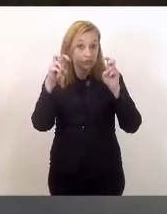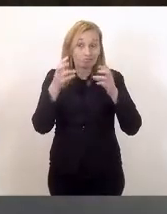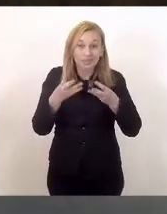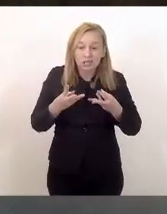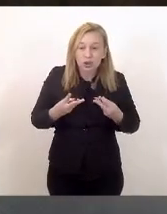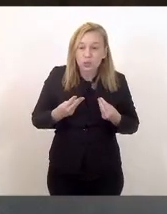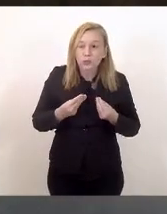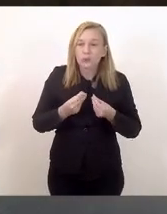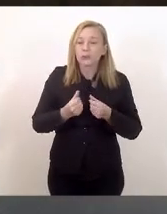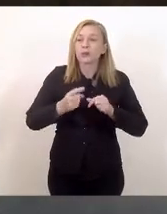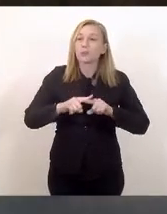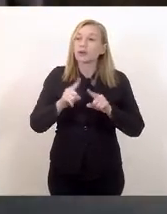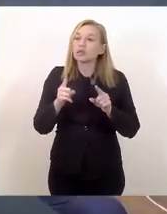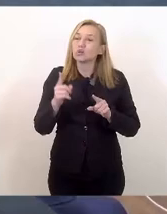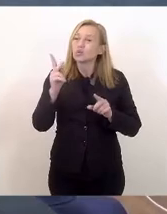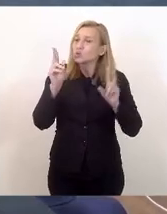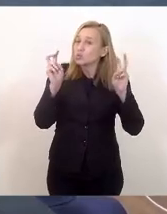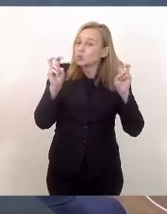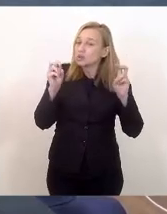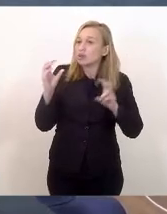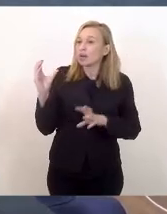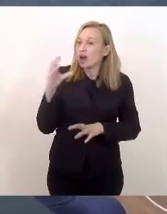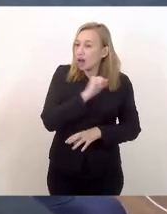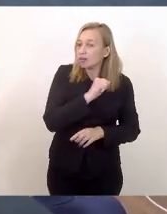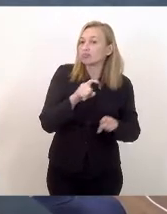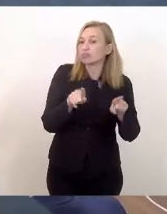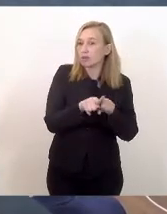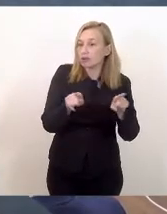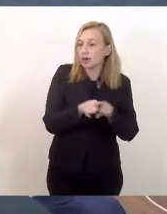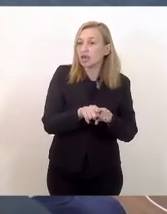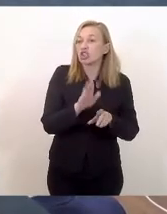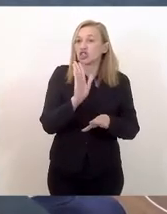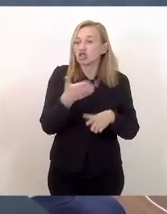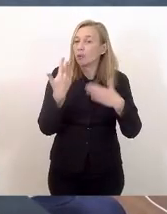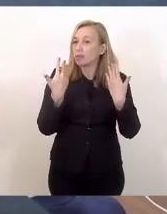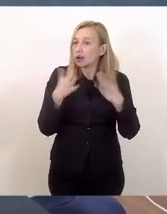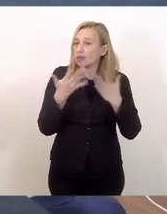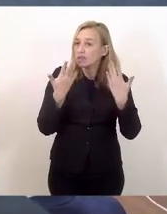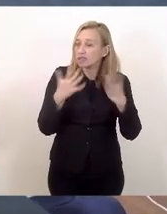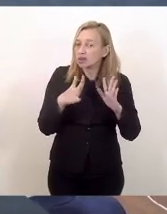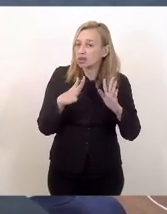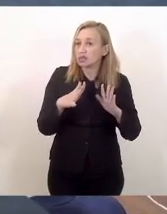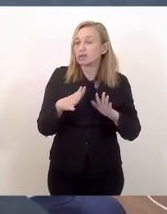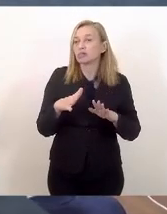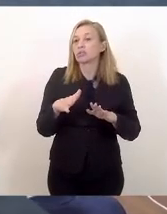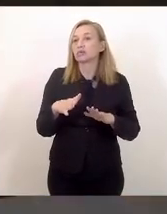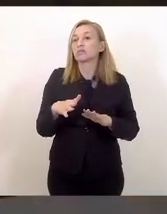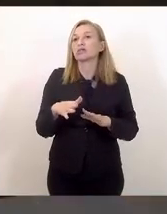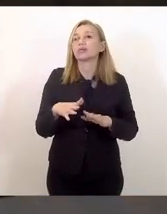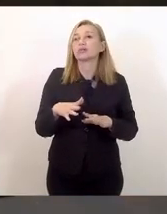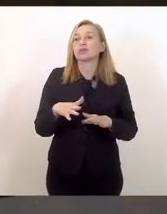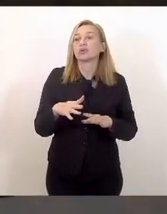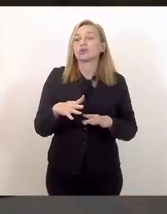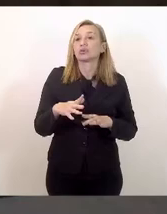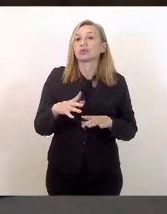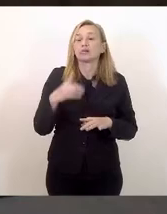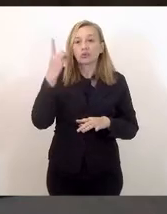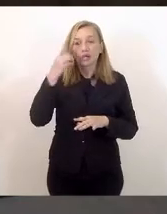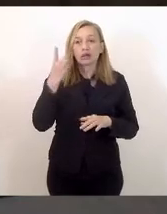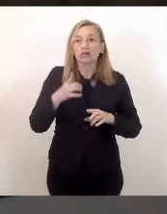delicado, mas um tema muito urgente também. Então, já parabenizando o autor, mas também entendendo que